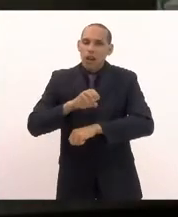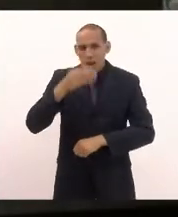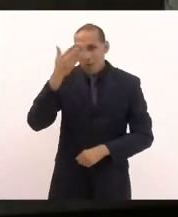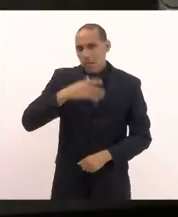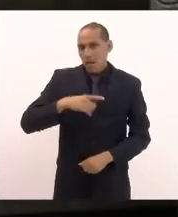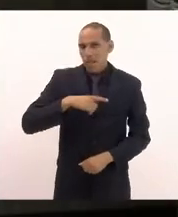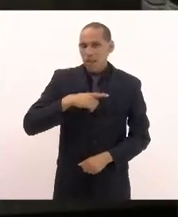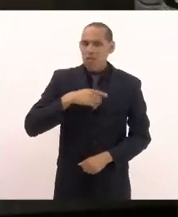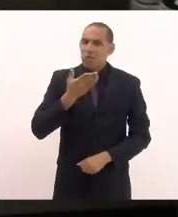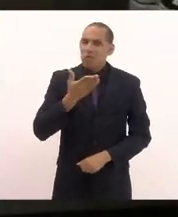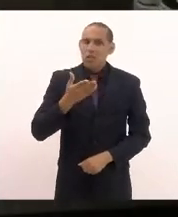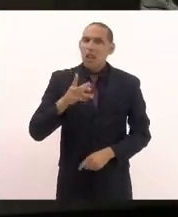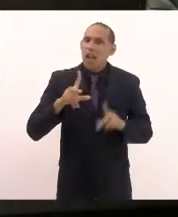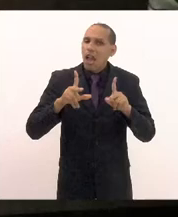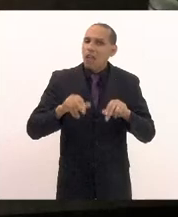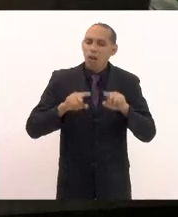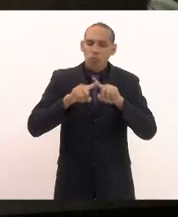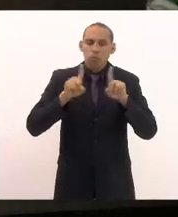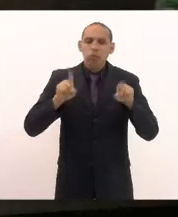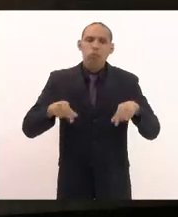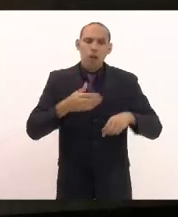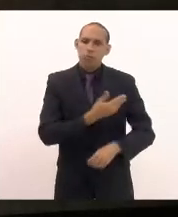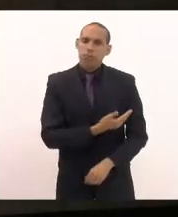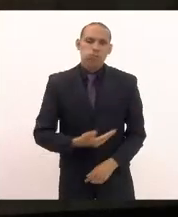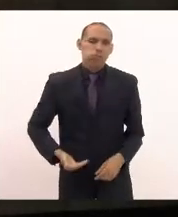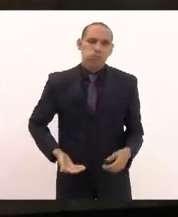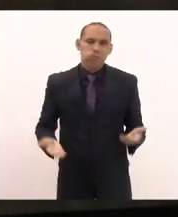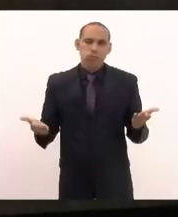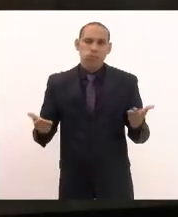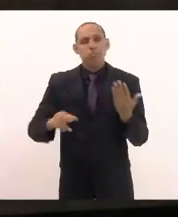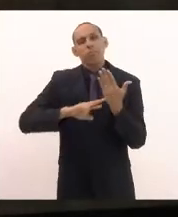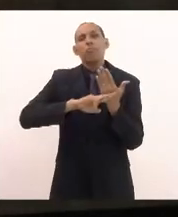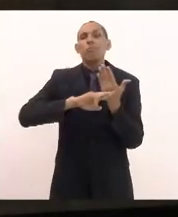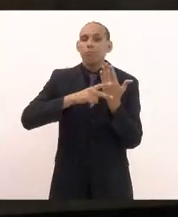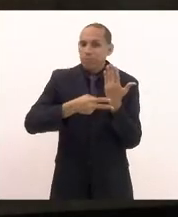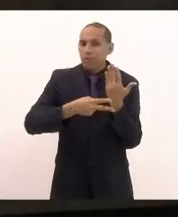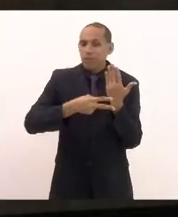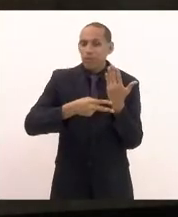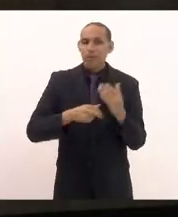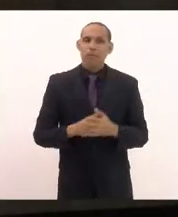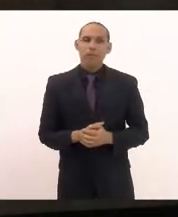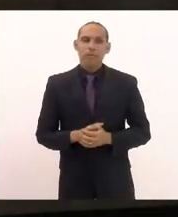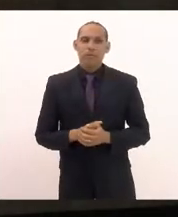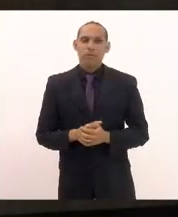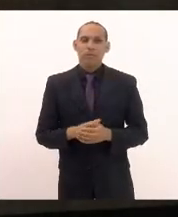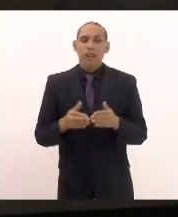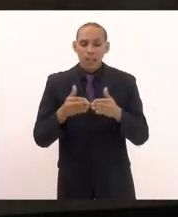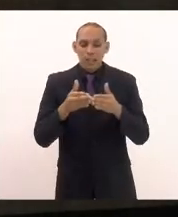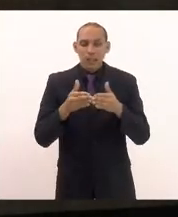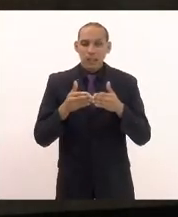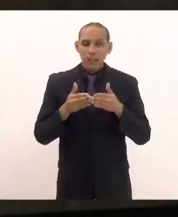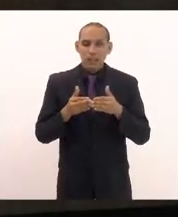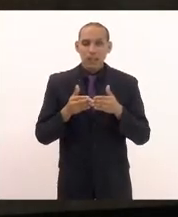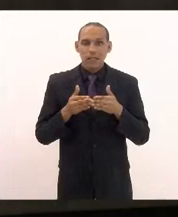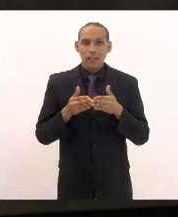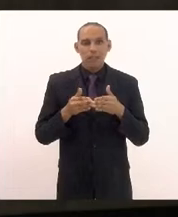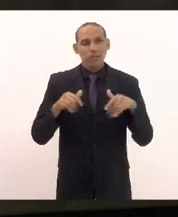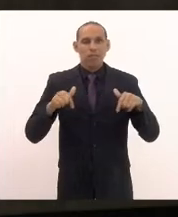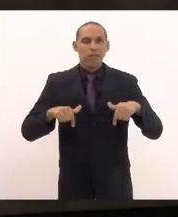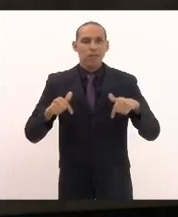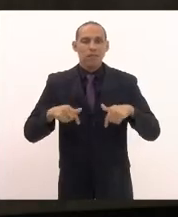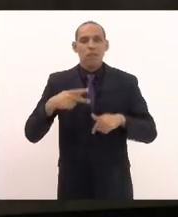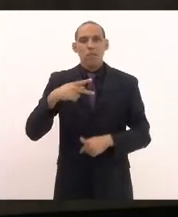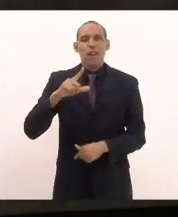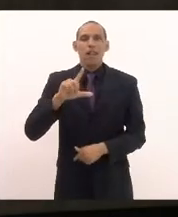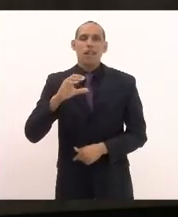é funcionário público. Por via de consequência, as licenças aqui mencionadas no